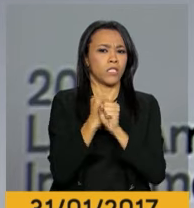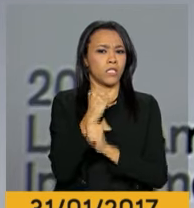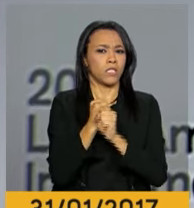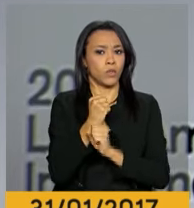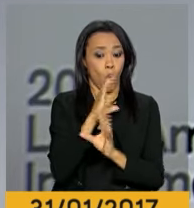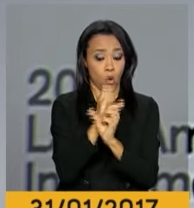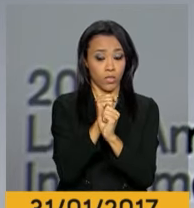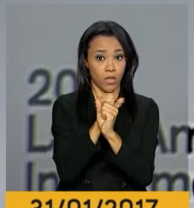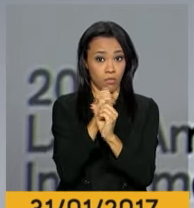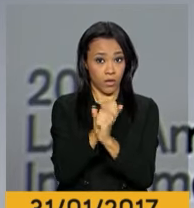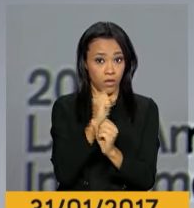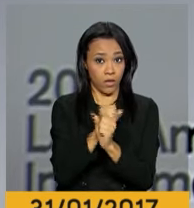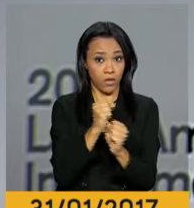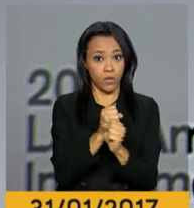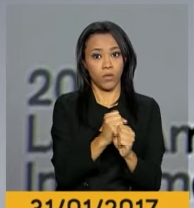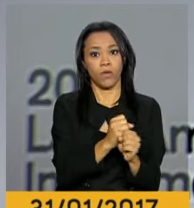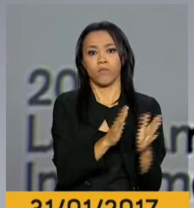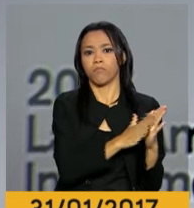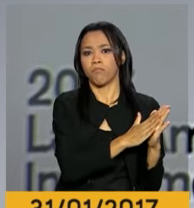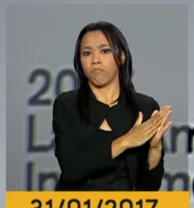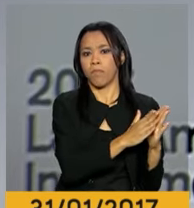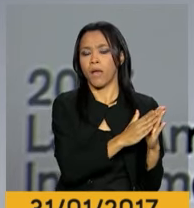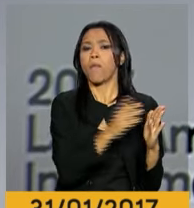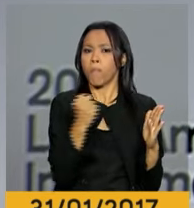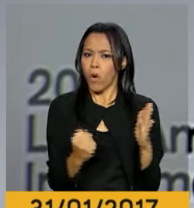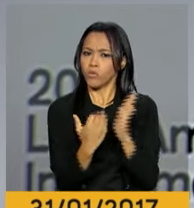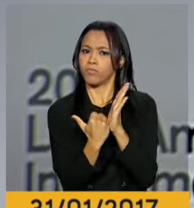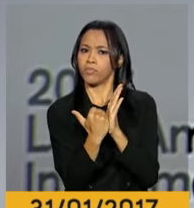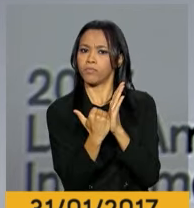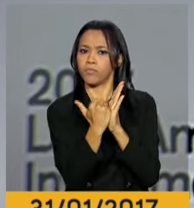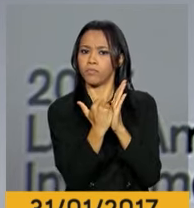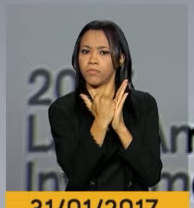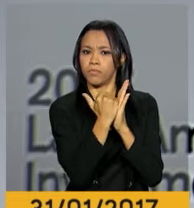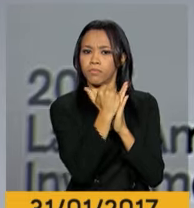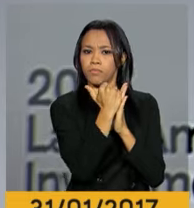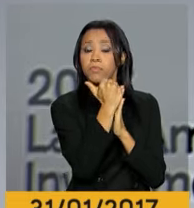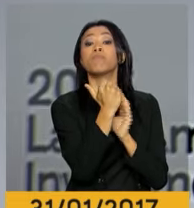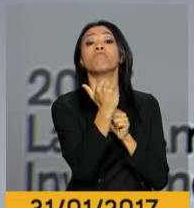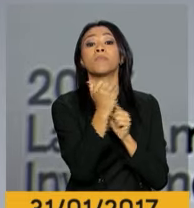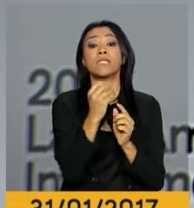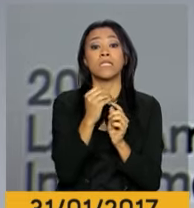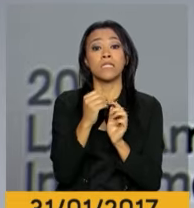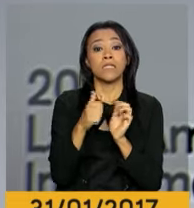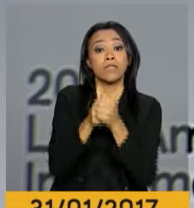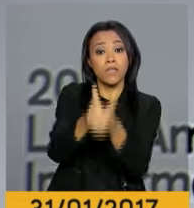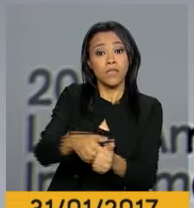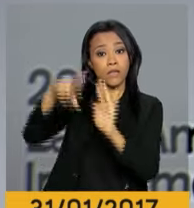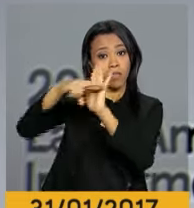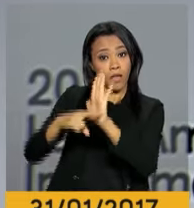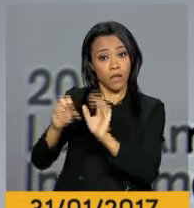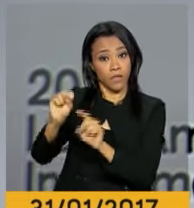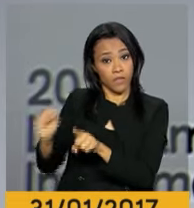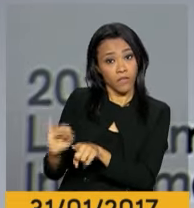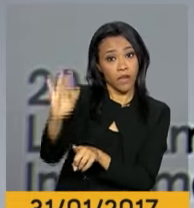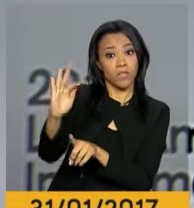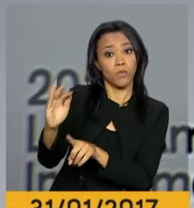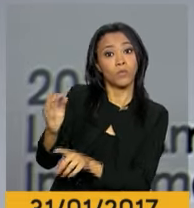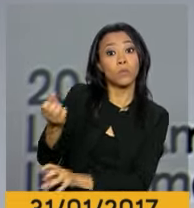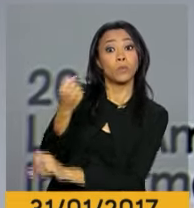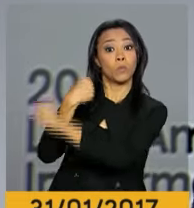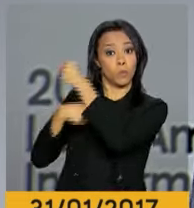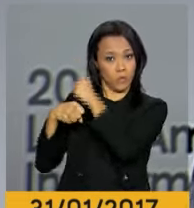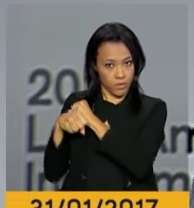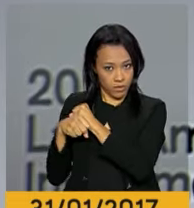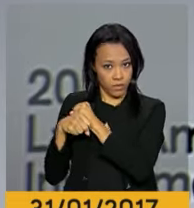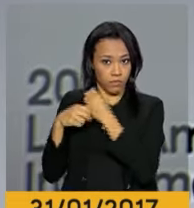poderá crescer apenas de acordo com a inflação do ano anterior portanto nós fechamos a porta